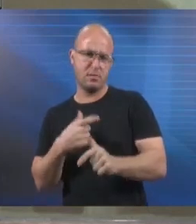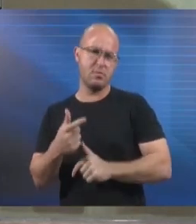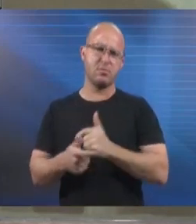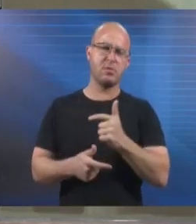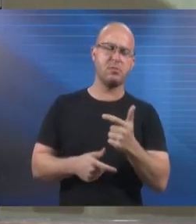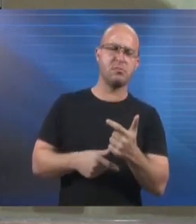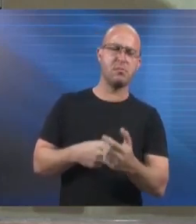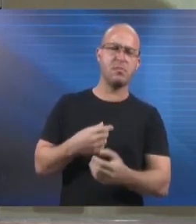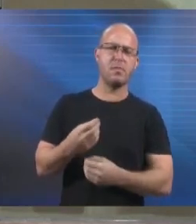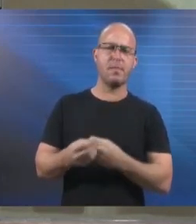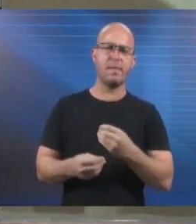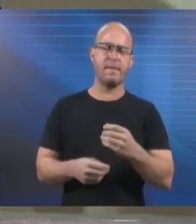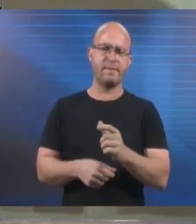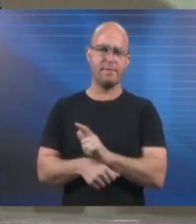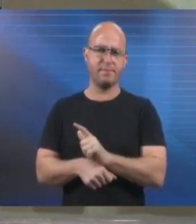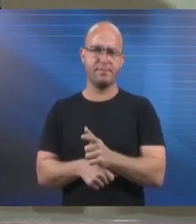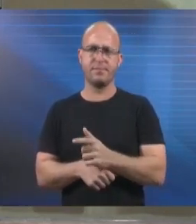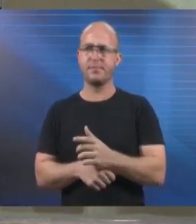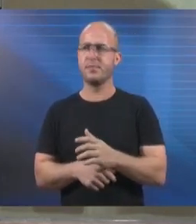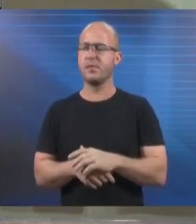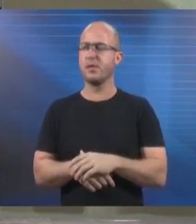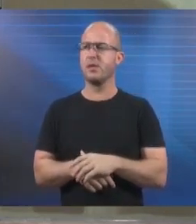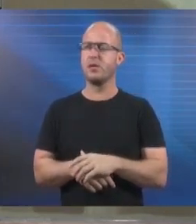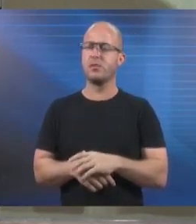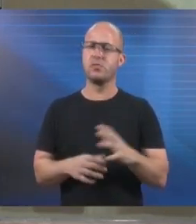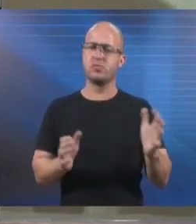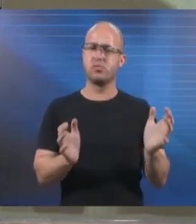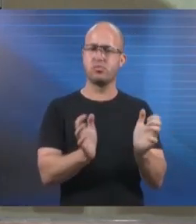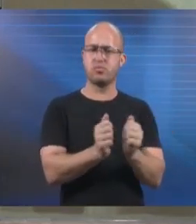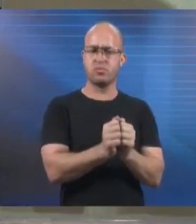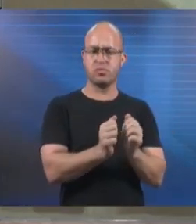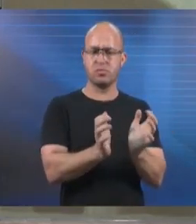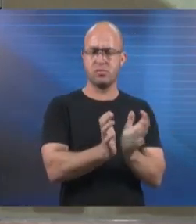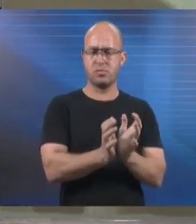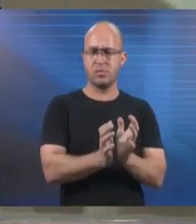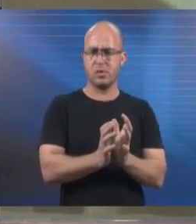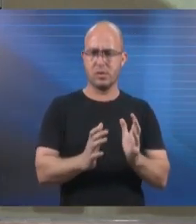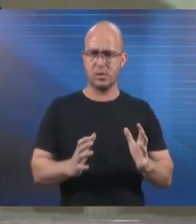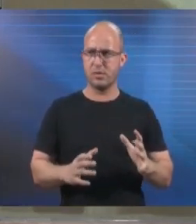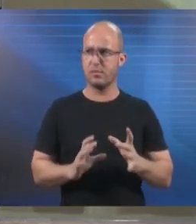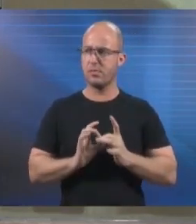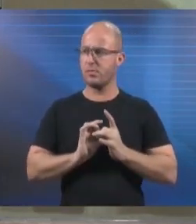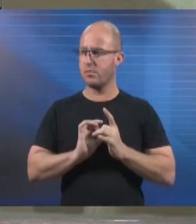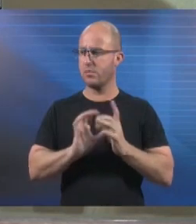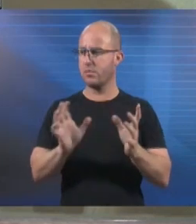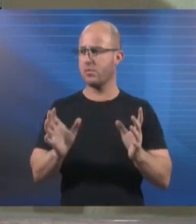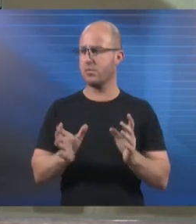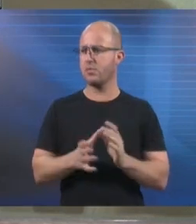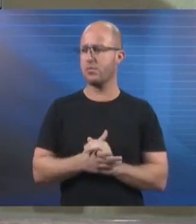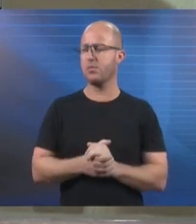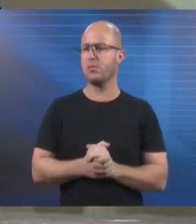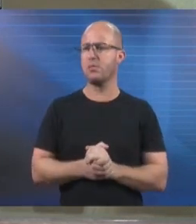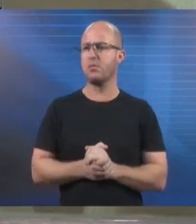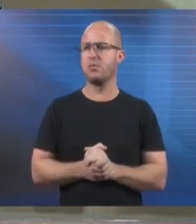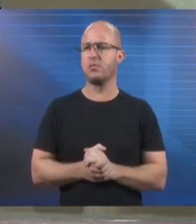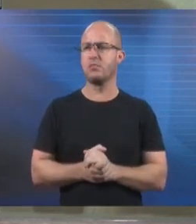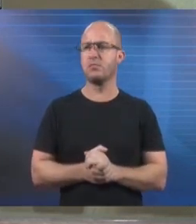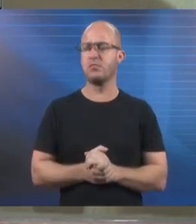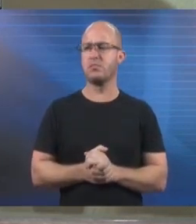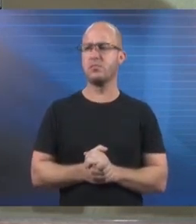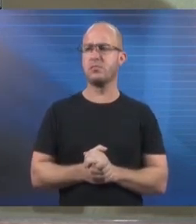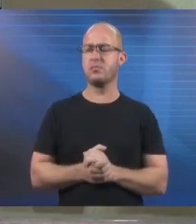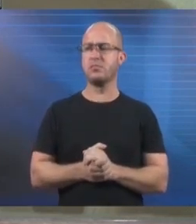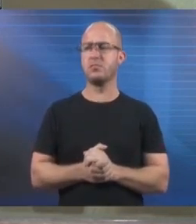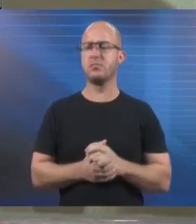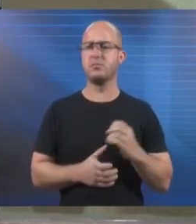inclusive fazendo com seu órgão ambiental uma força tarefa para liberar para liberar